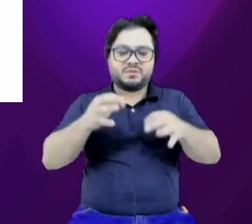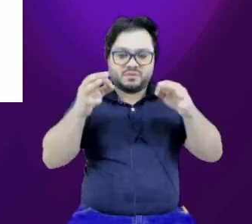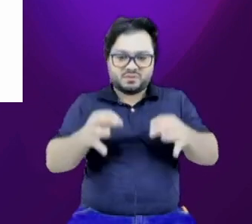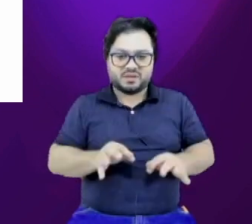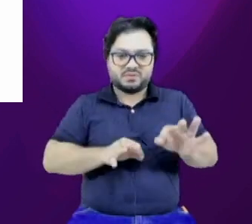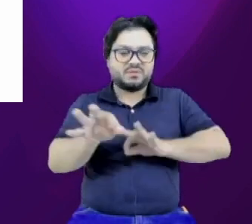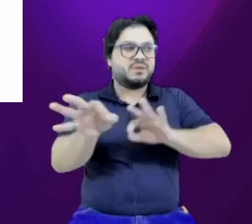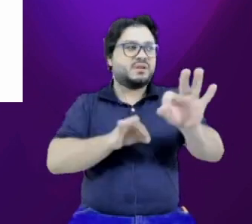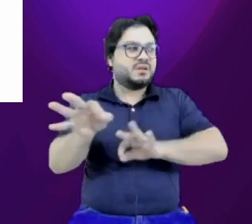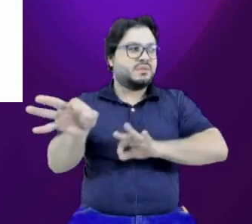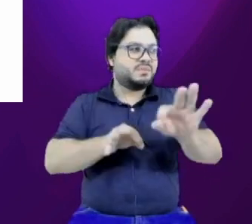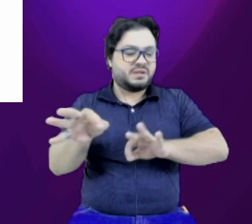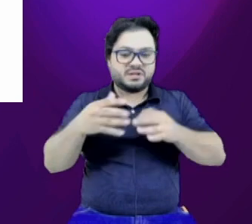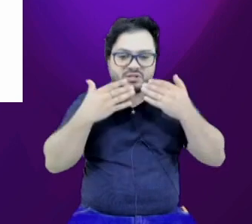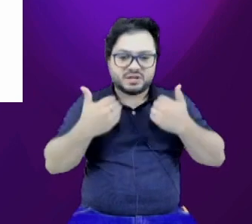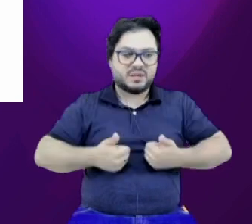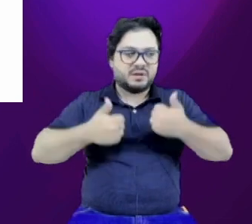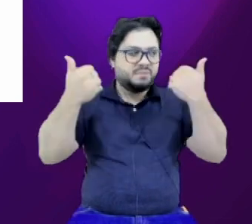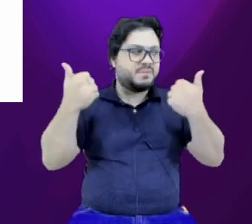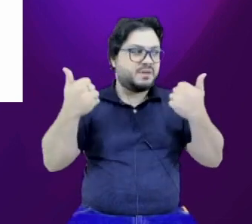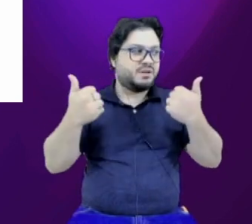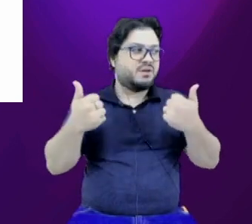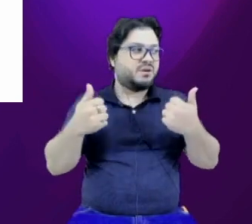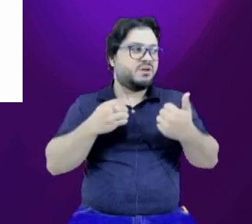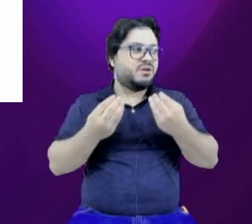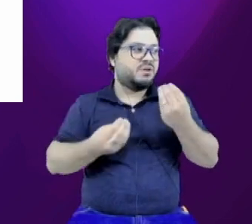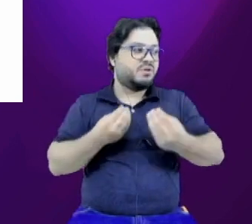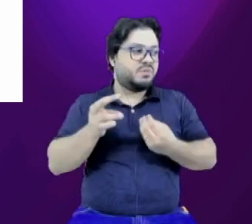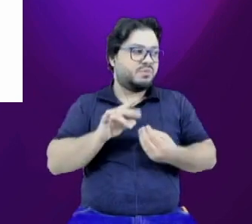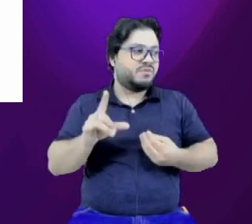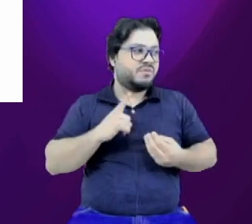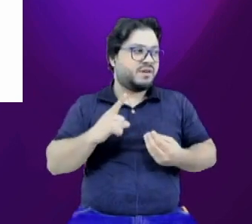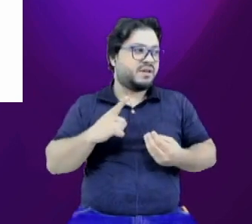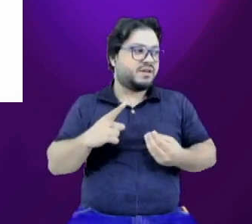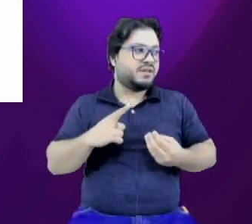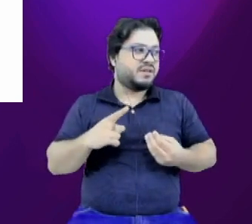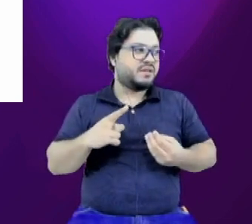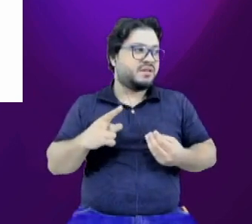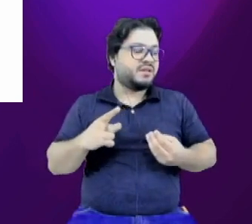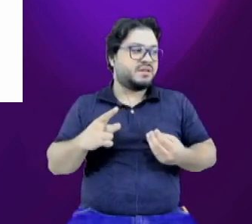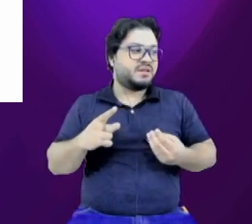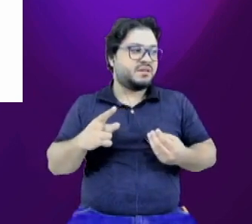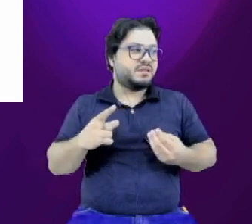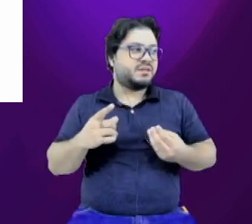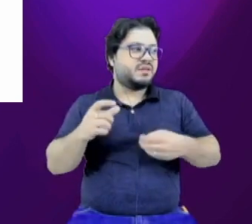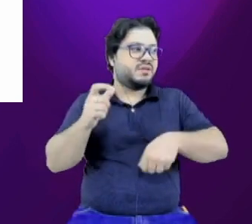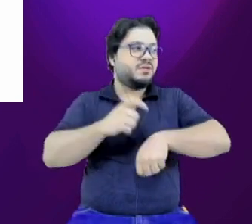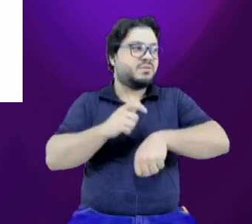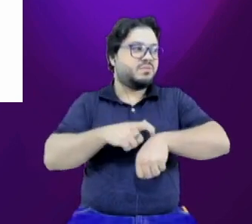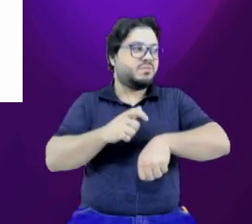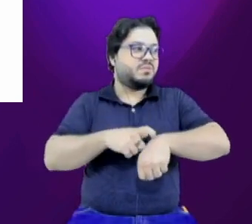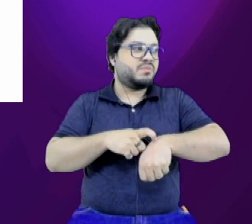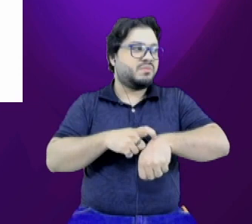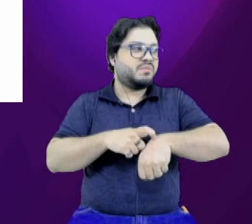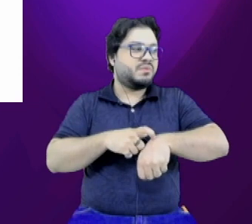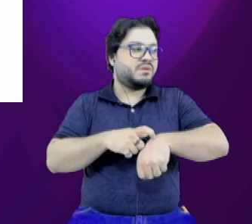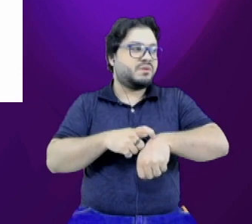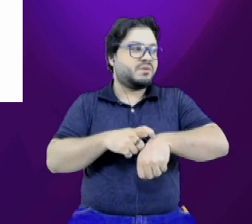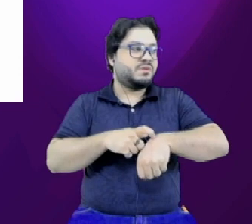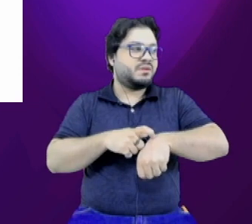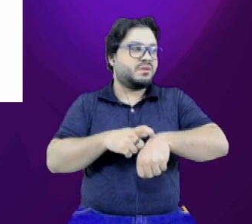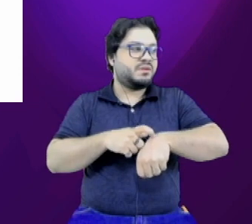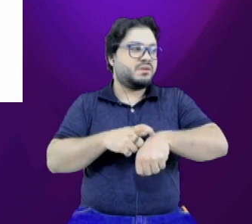de muito melhor como nós teremos qual o momento para fazer a biópsia, como que vai